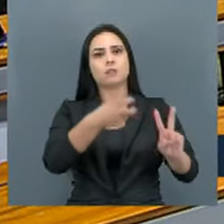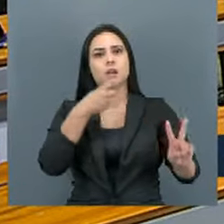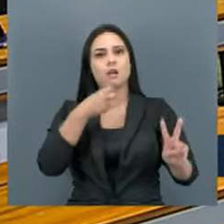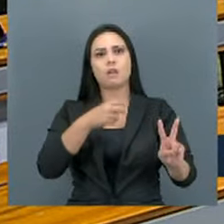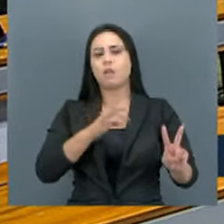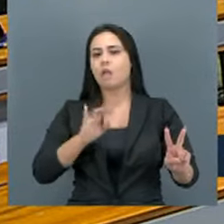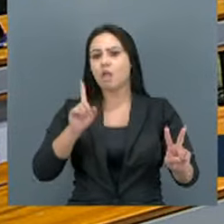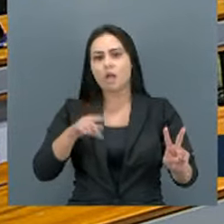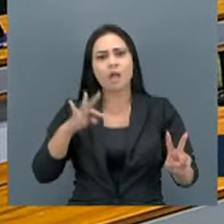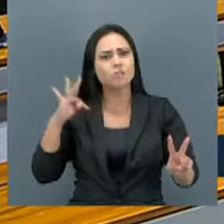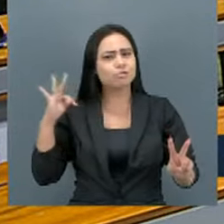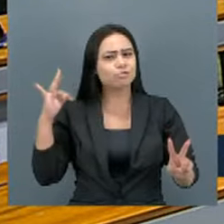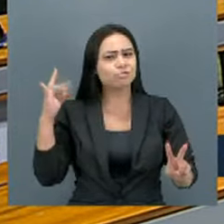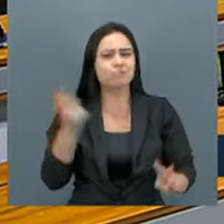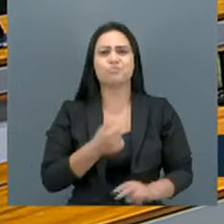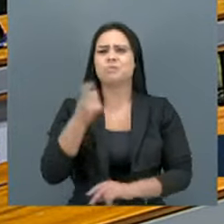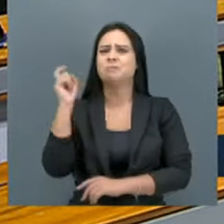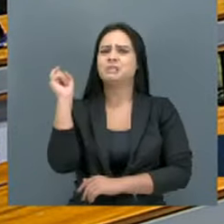isso é tudo mentira.